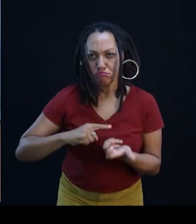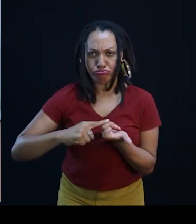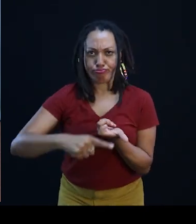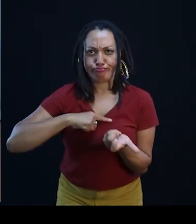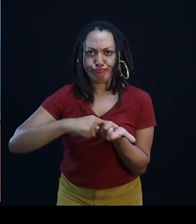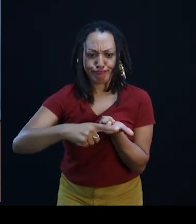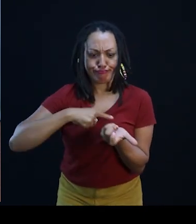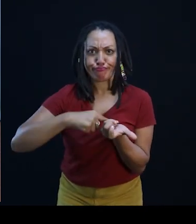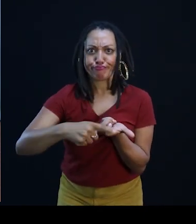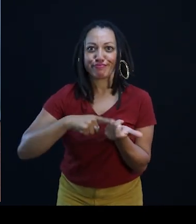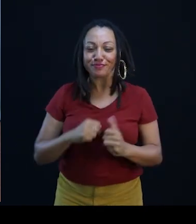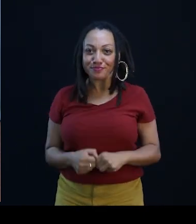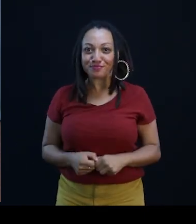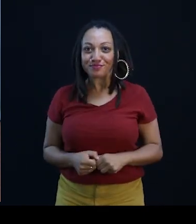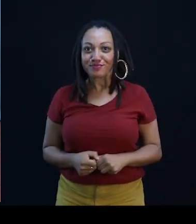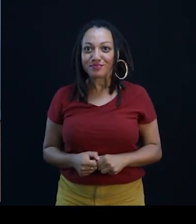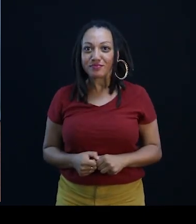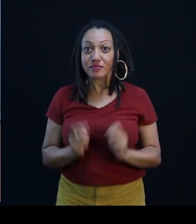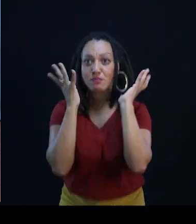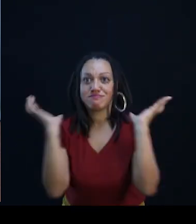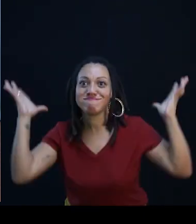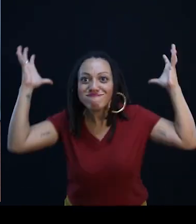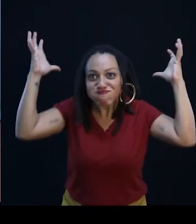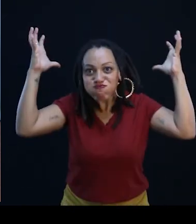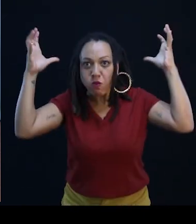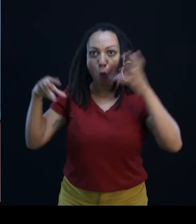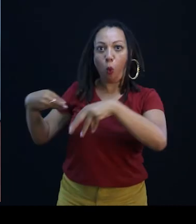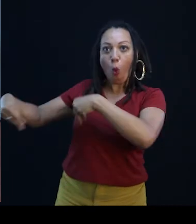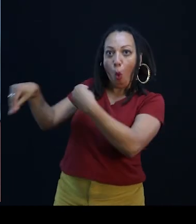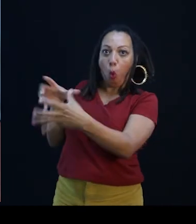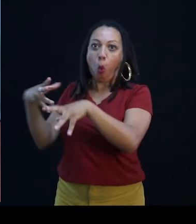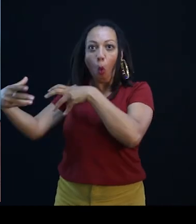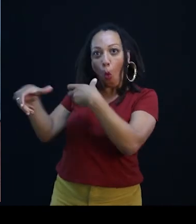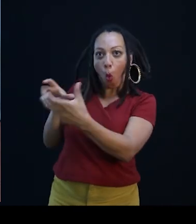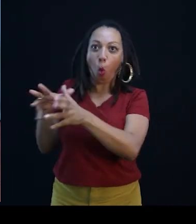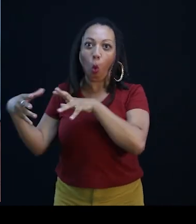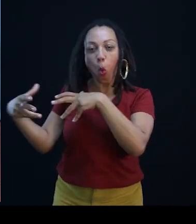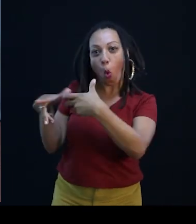assim, com a trouxa desse tamanho